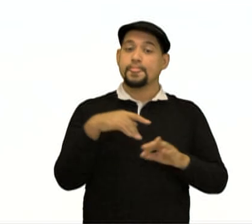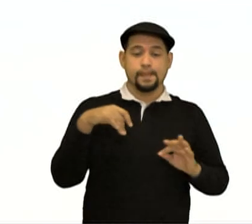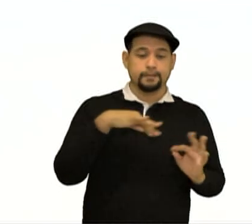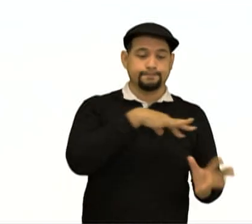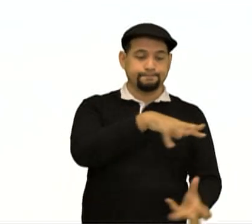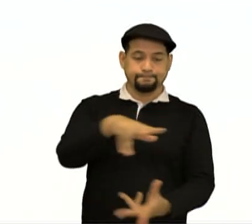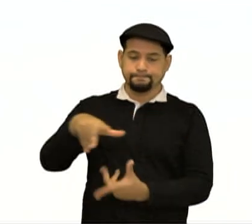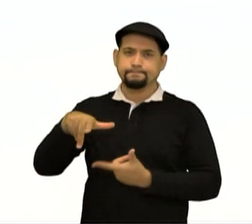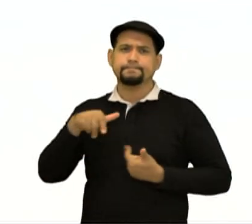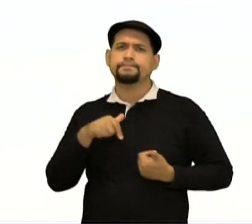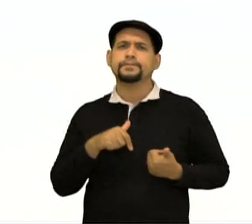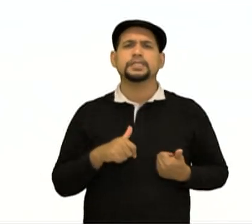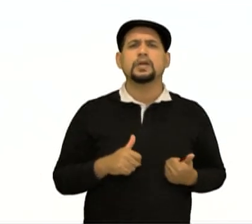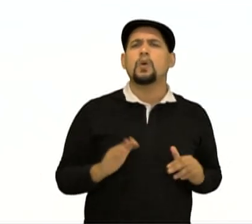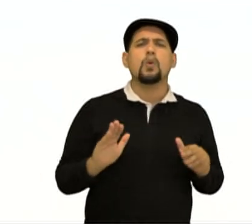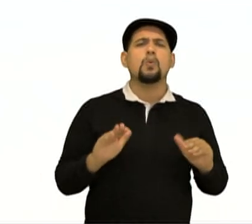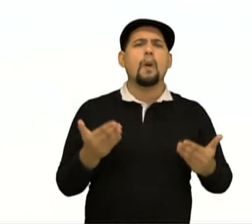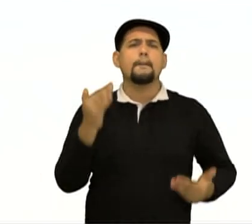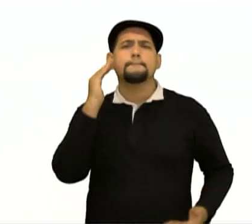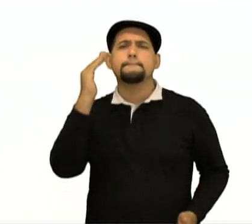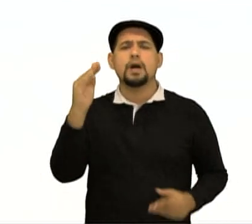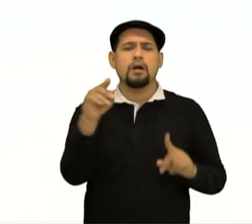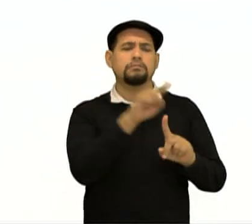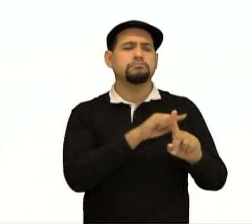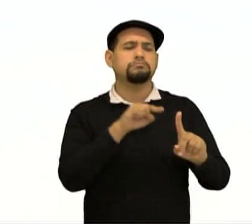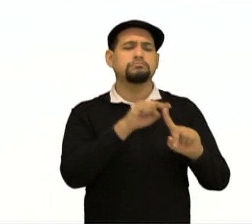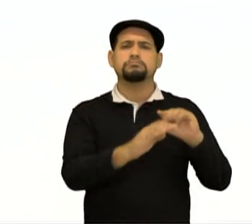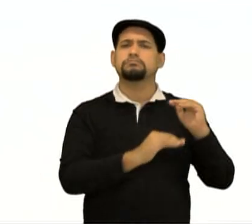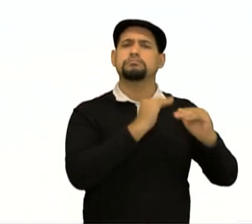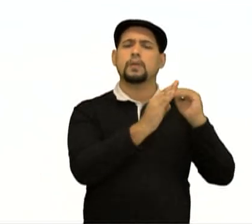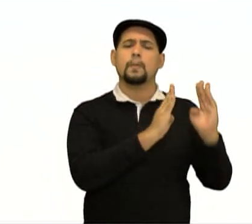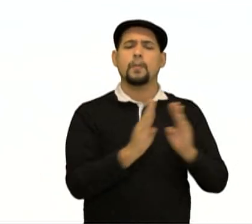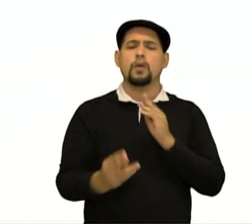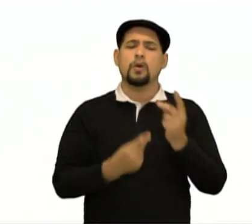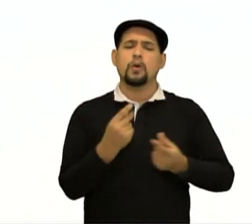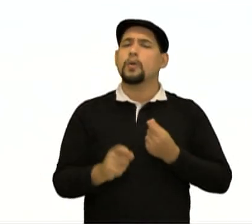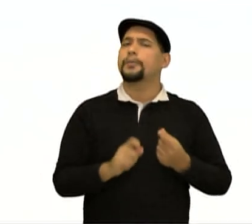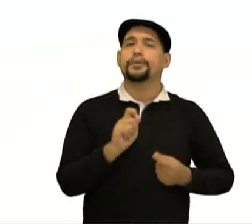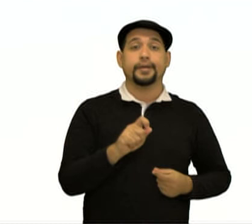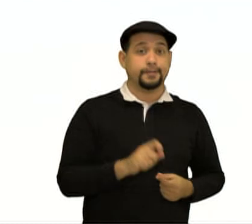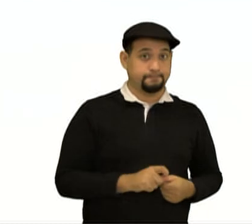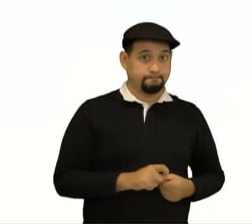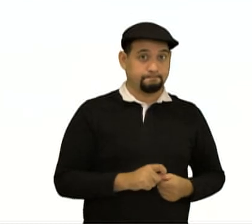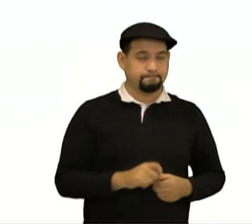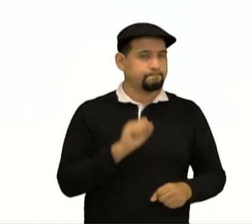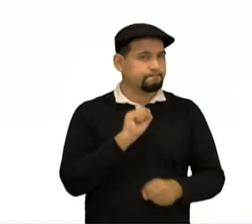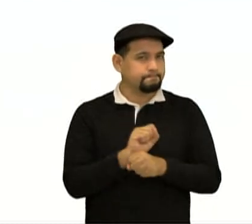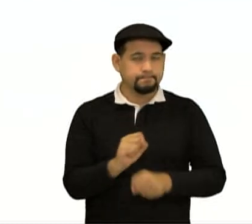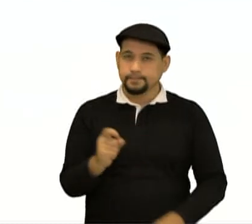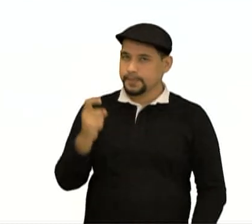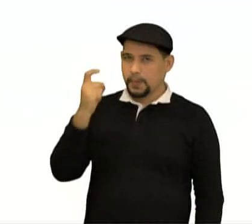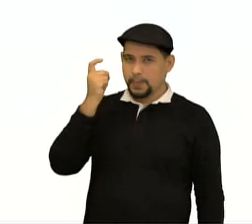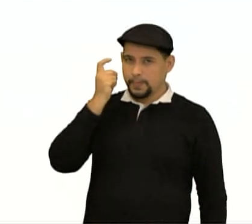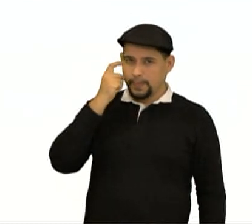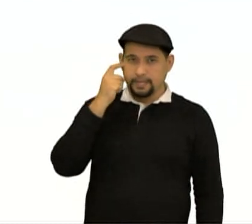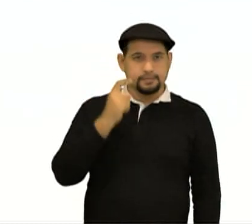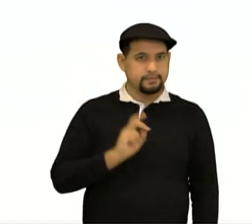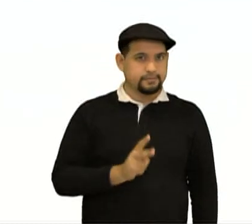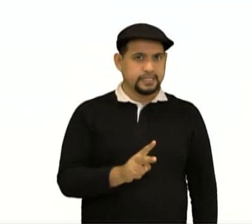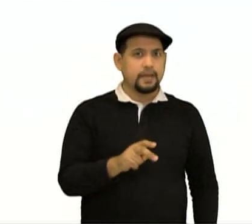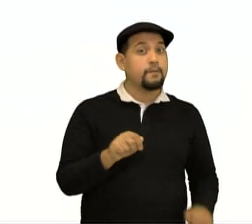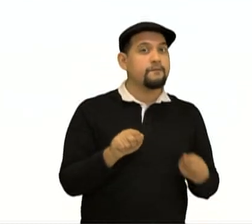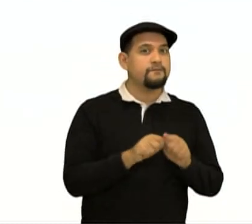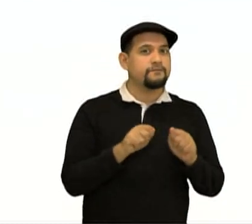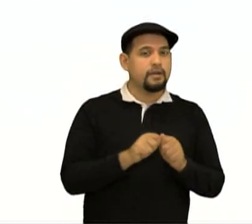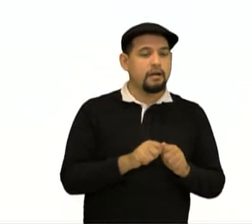globalizado Quais são os principais objetivos da formação dos blocos econômicos pare e raciocine como sempre